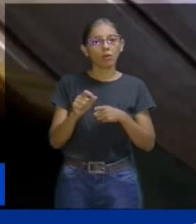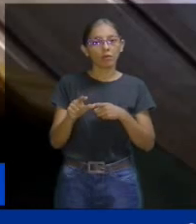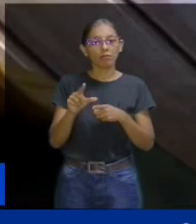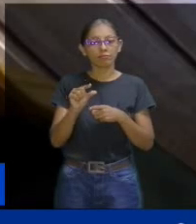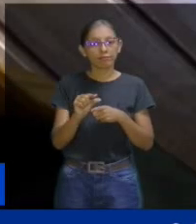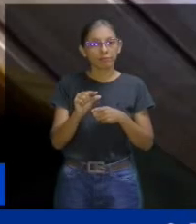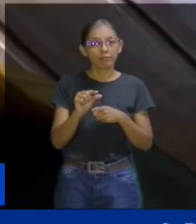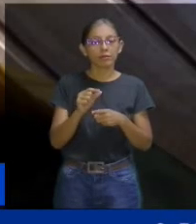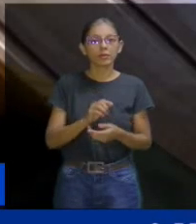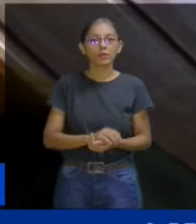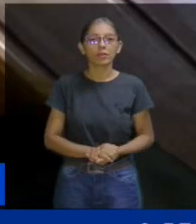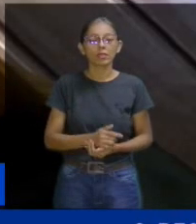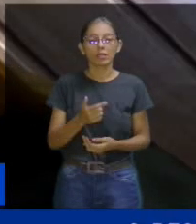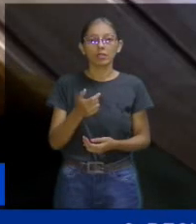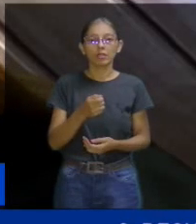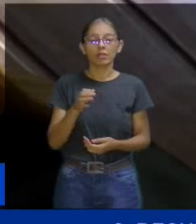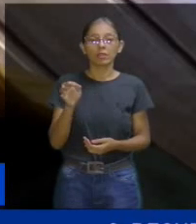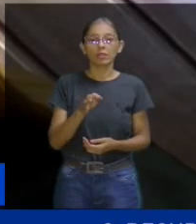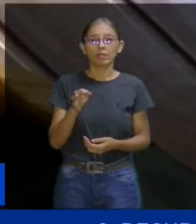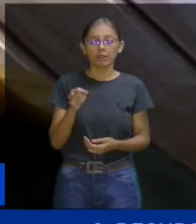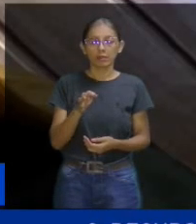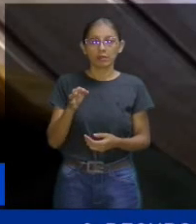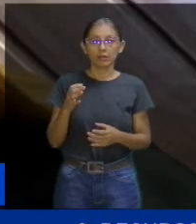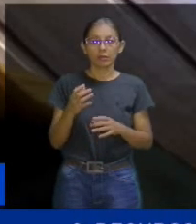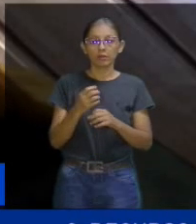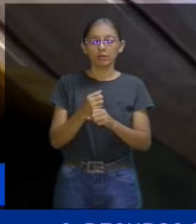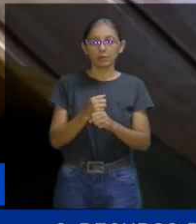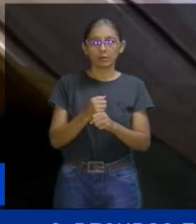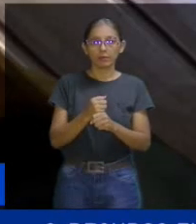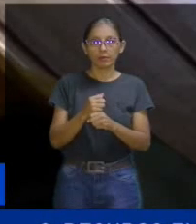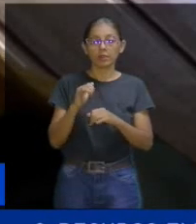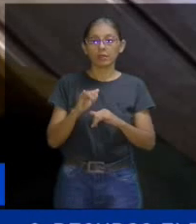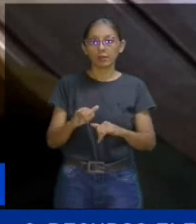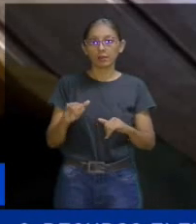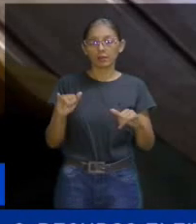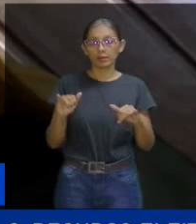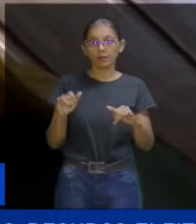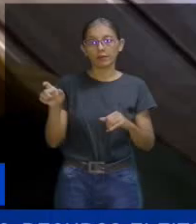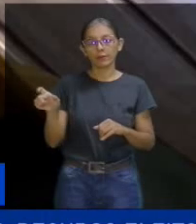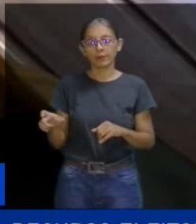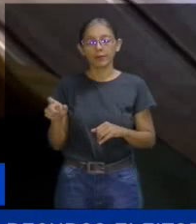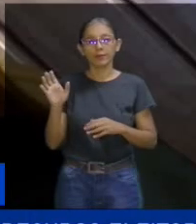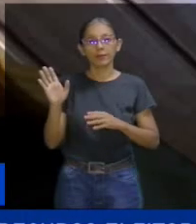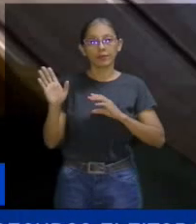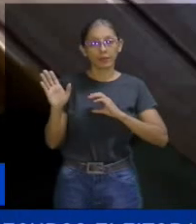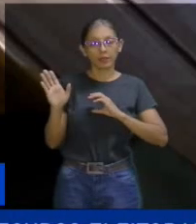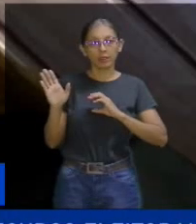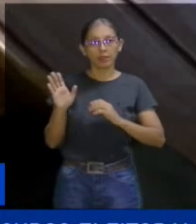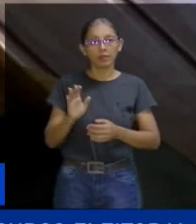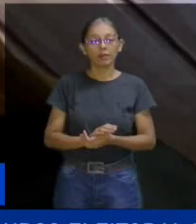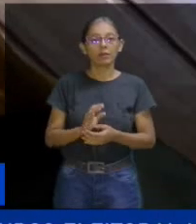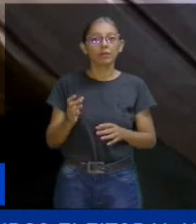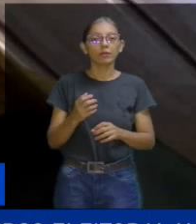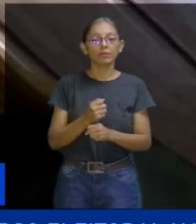considerando que o limite de 20% dos gastos totais de campanha do recorrente faz um montante de R$